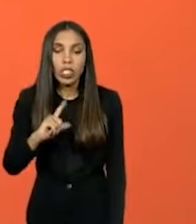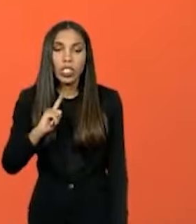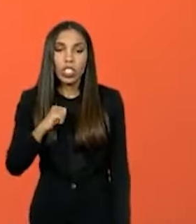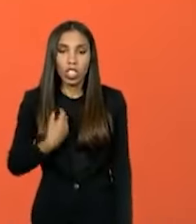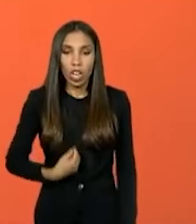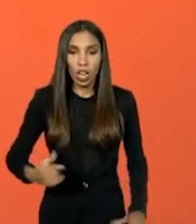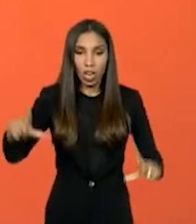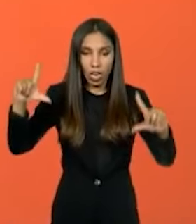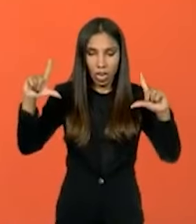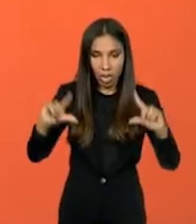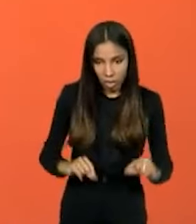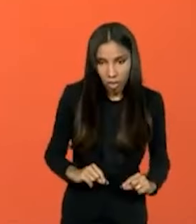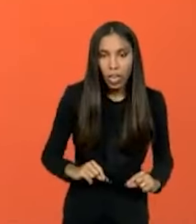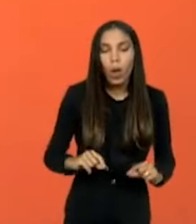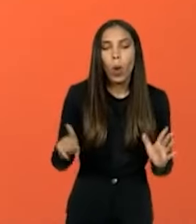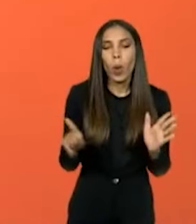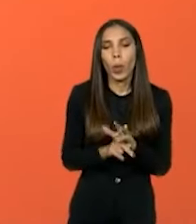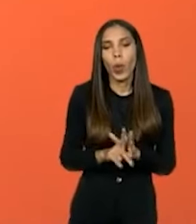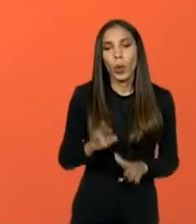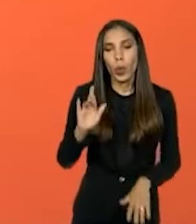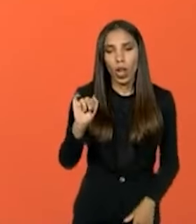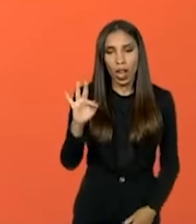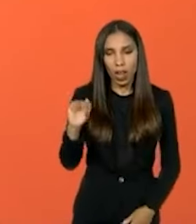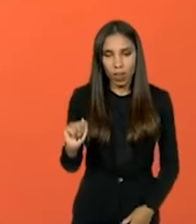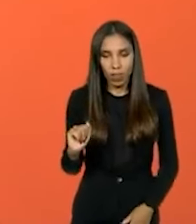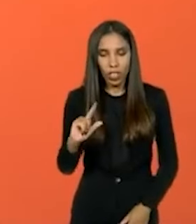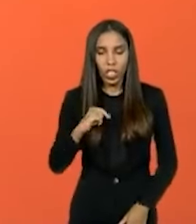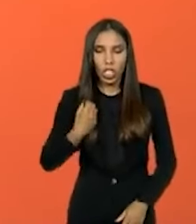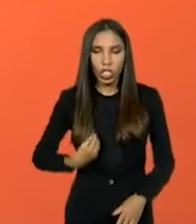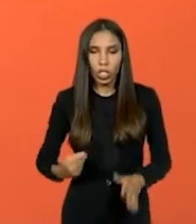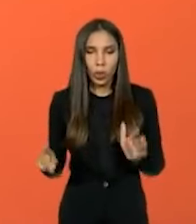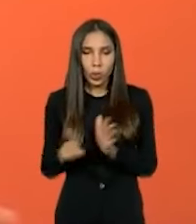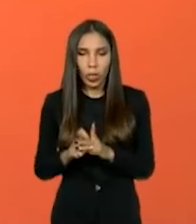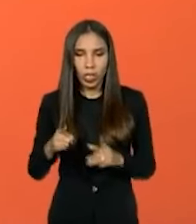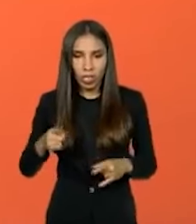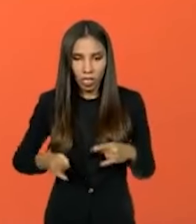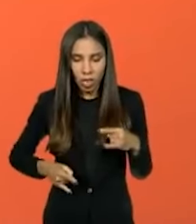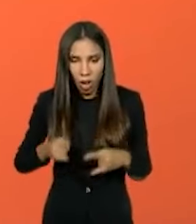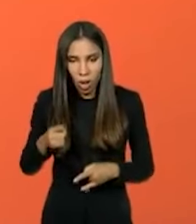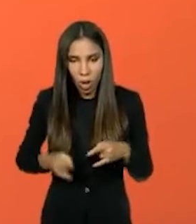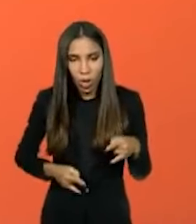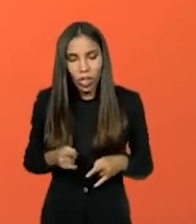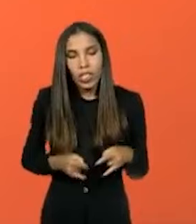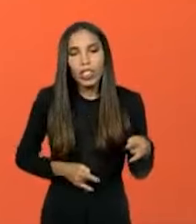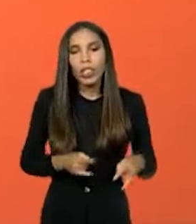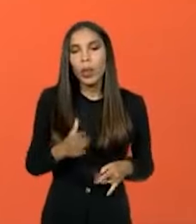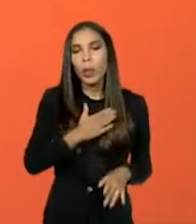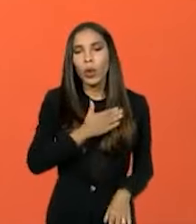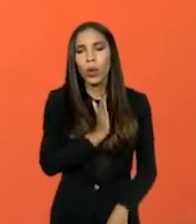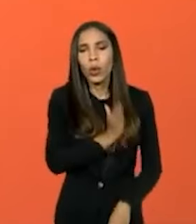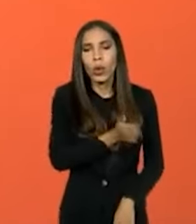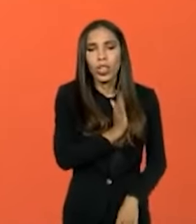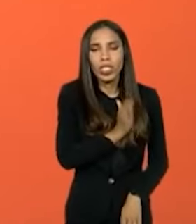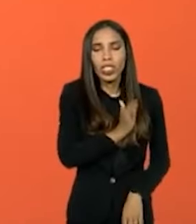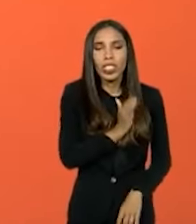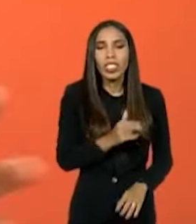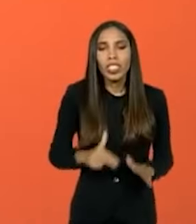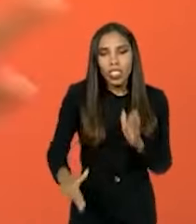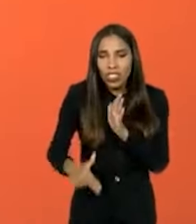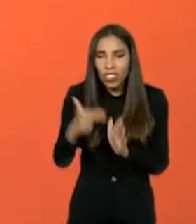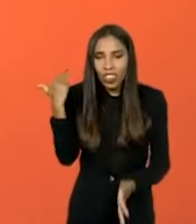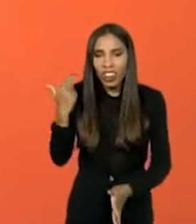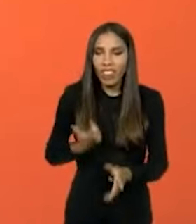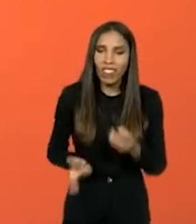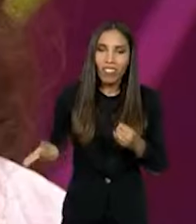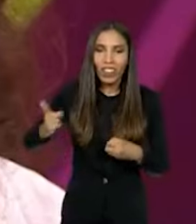já minimiza a cirurgia do Rafa sendo muito mais simples fazendo por robótica então isso isso já tranquilizou um pouco mais meu coração de que o meu marido teria uma cirurgia que ele